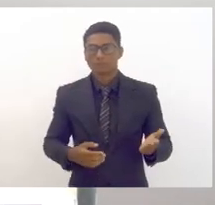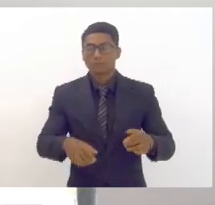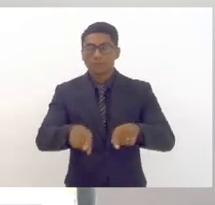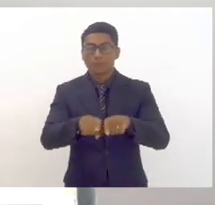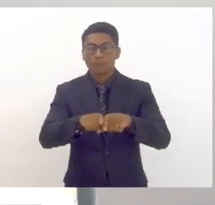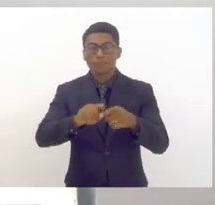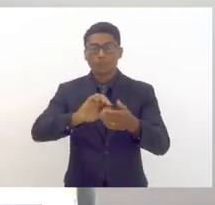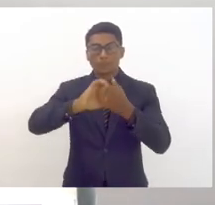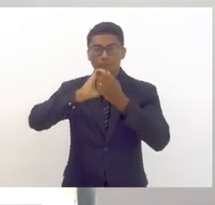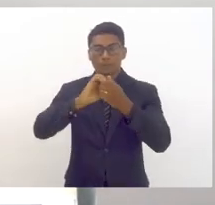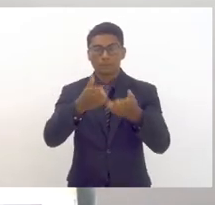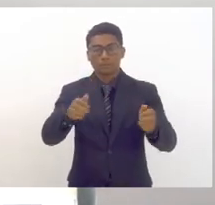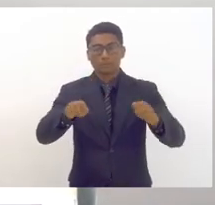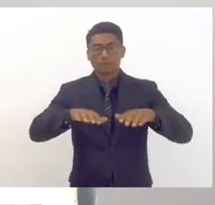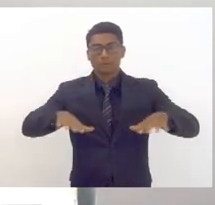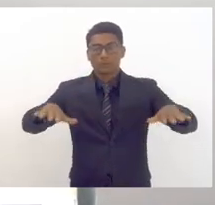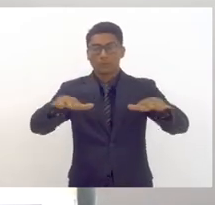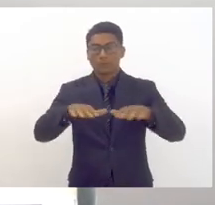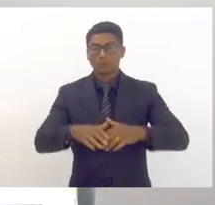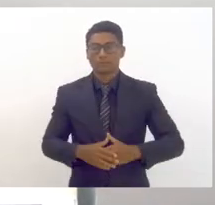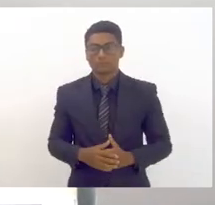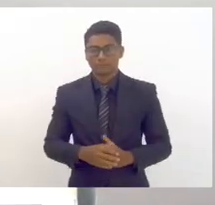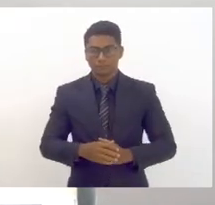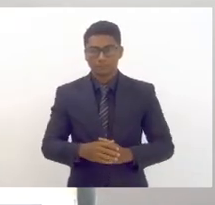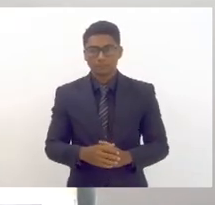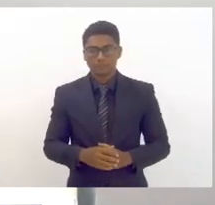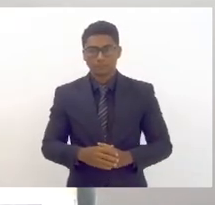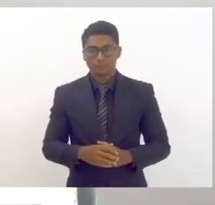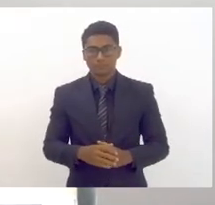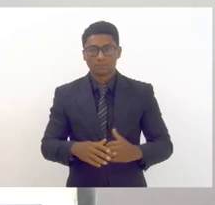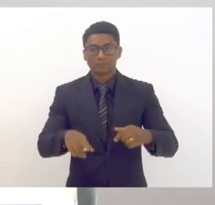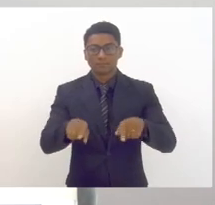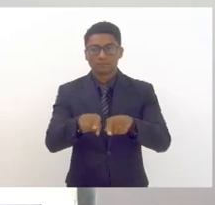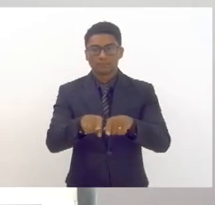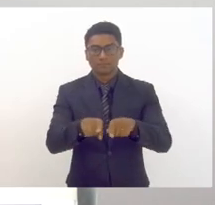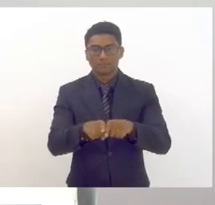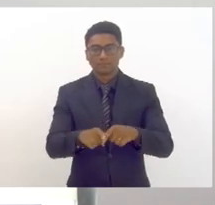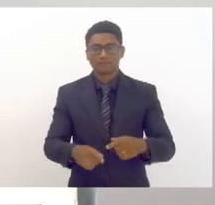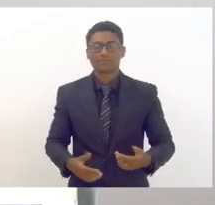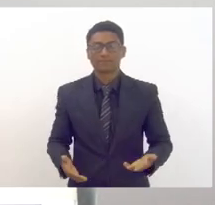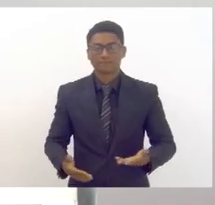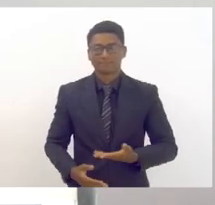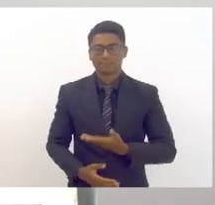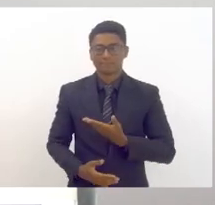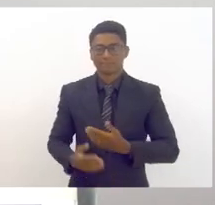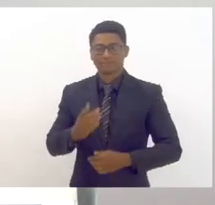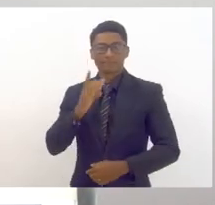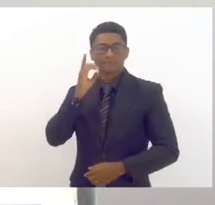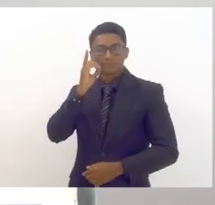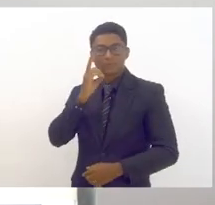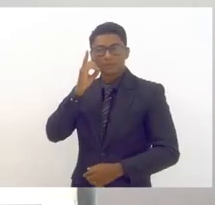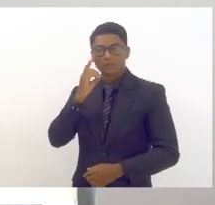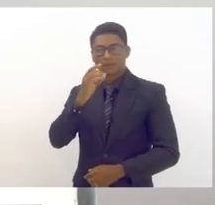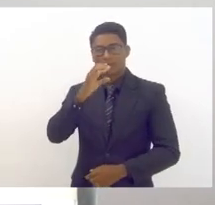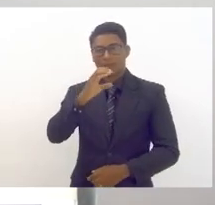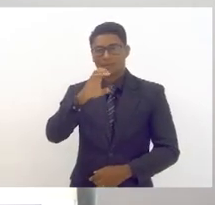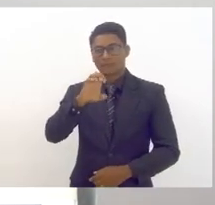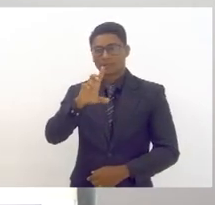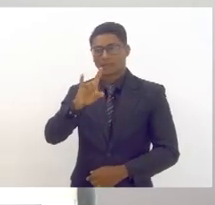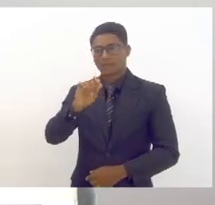Cumprimentar a todos e cumprimentar a minha querida deputada Célia Jordão, ao